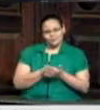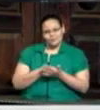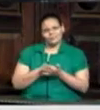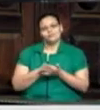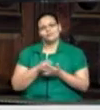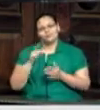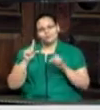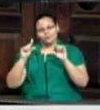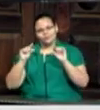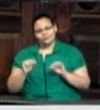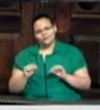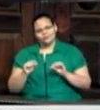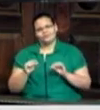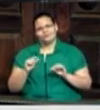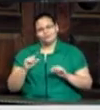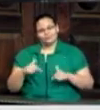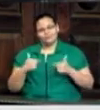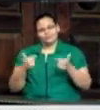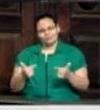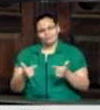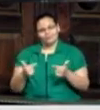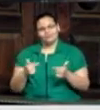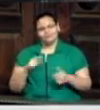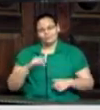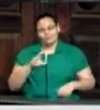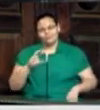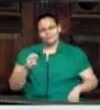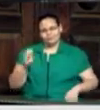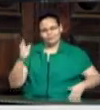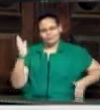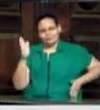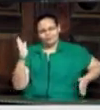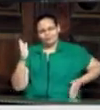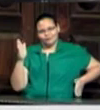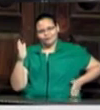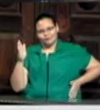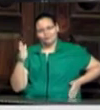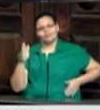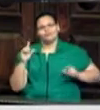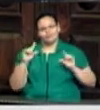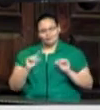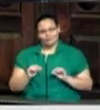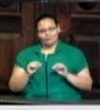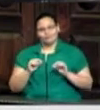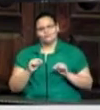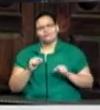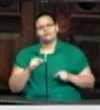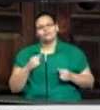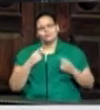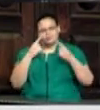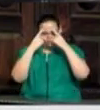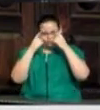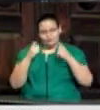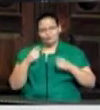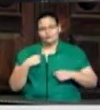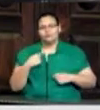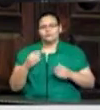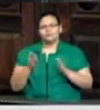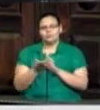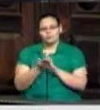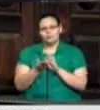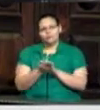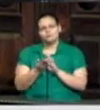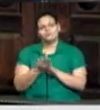na redução da ação desses criminosos. Então, eu quero elogiar o trabalho feito pela Divisão